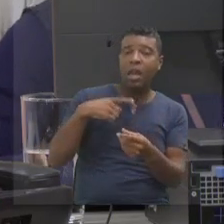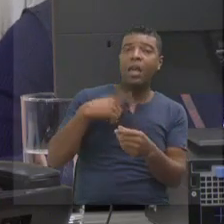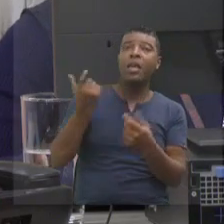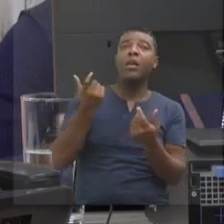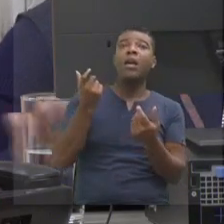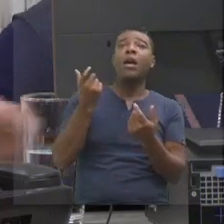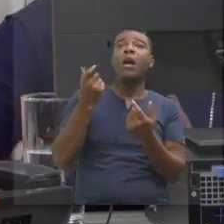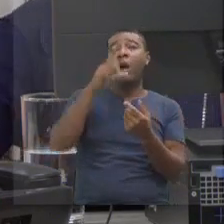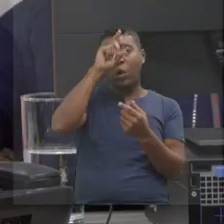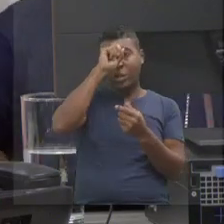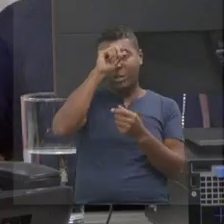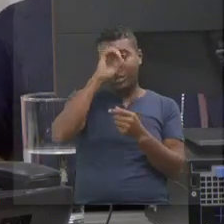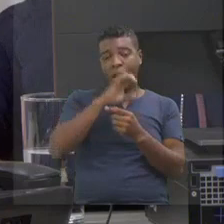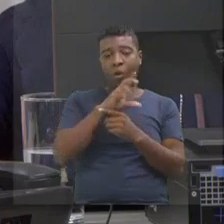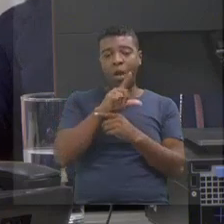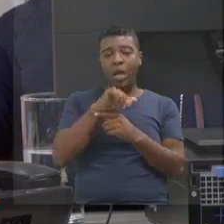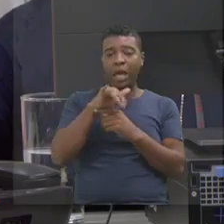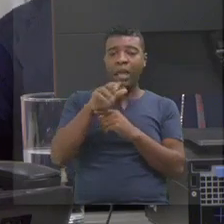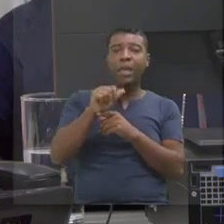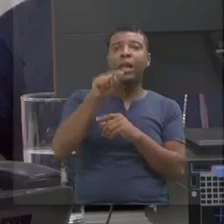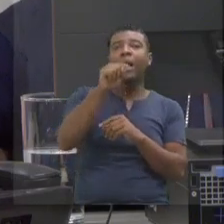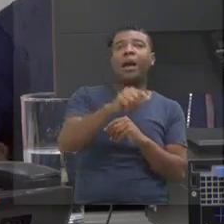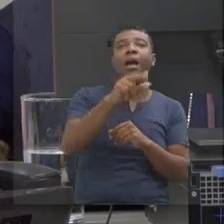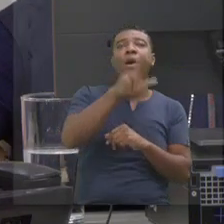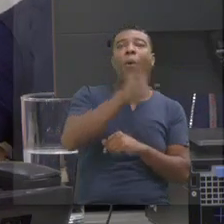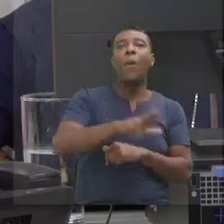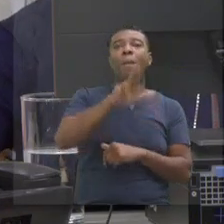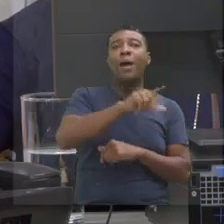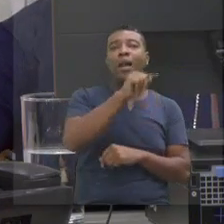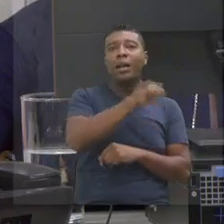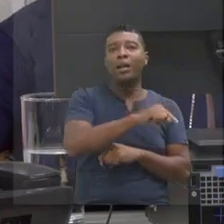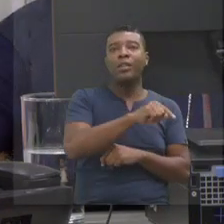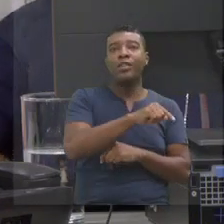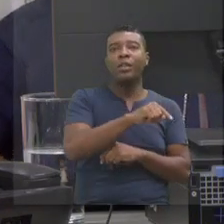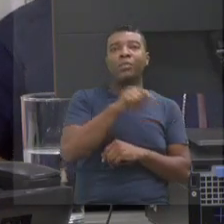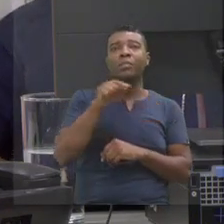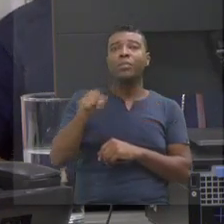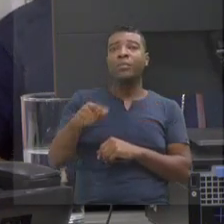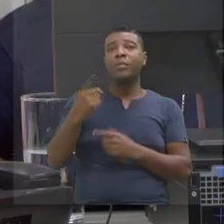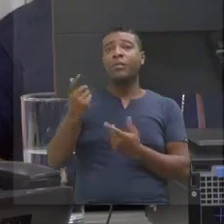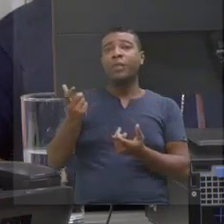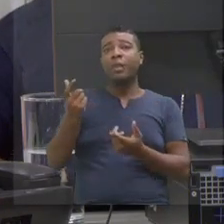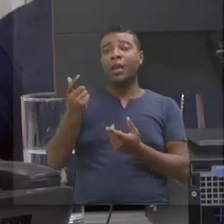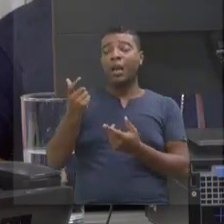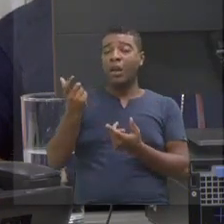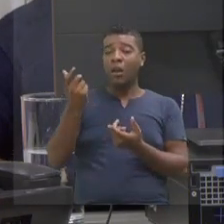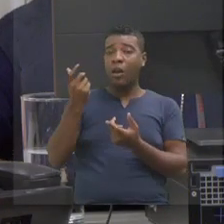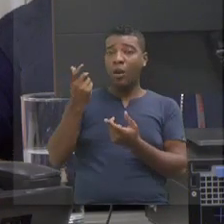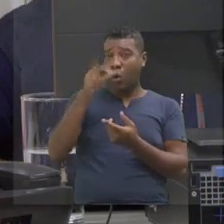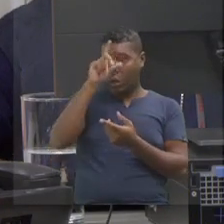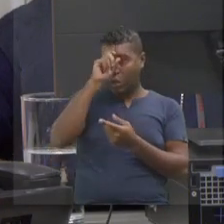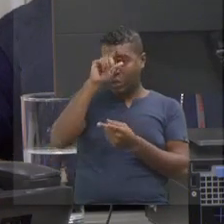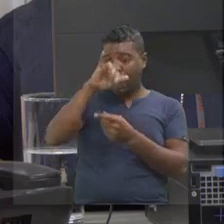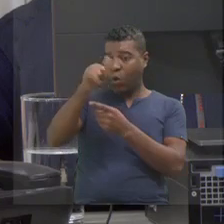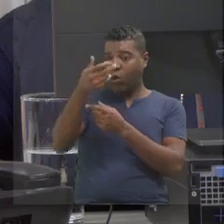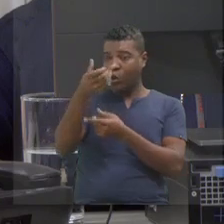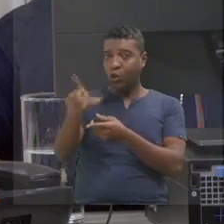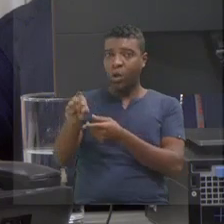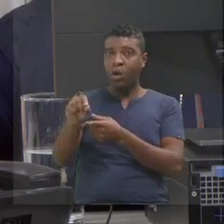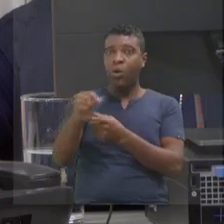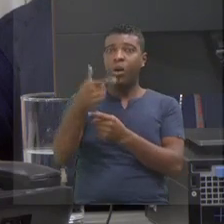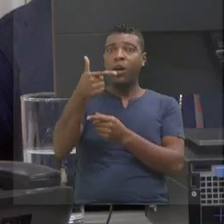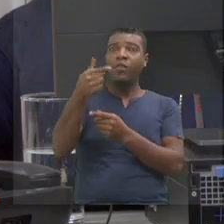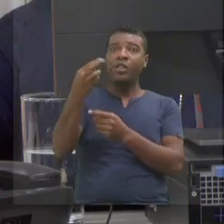Uberlândia no entanto sempre é negado João 23 que é o hospital referência aqui em Belo Horizonte está sempre cheio